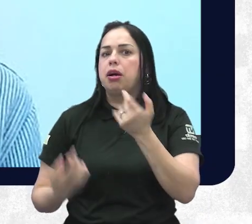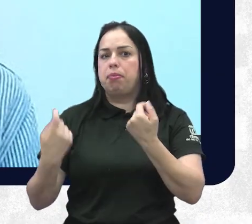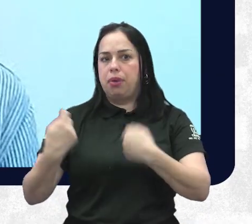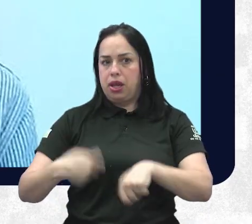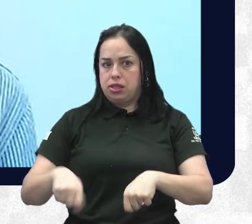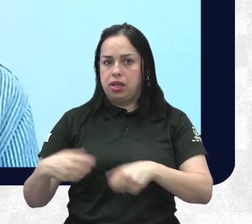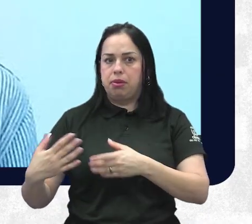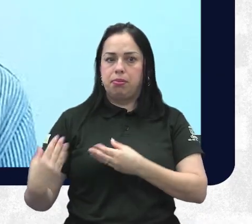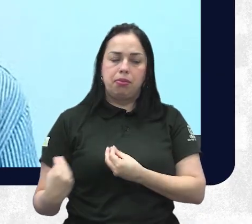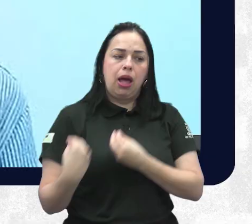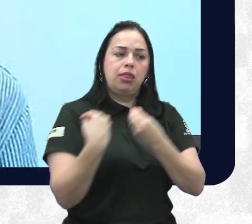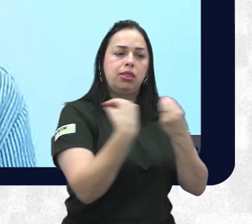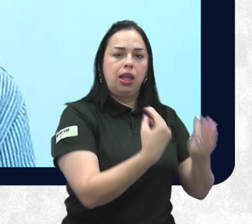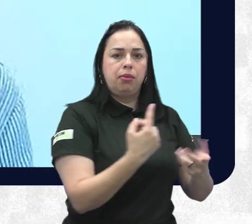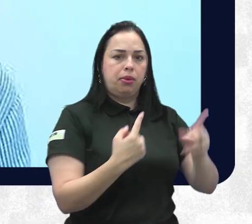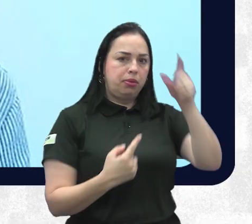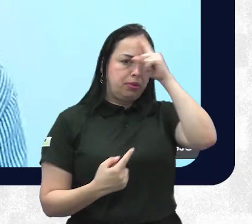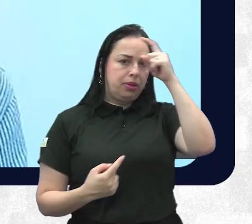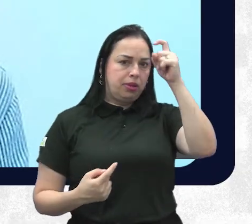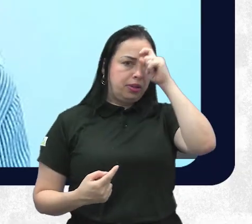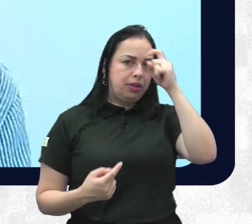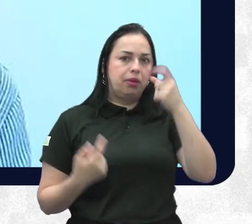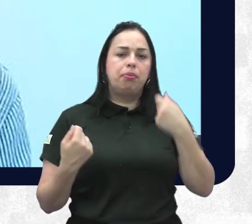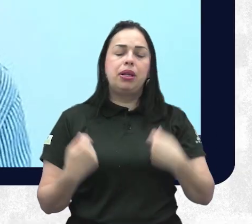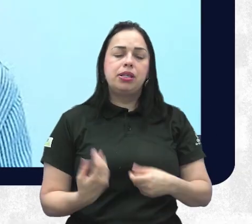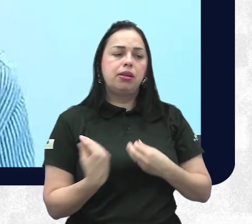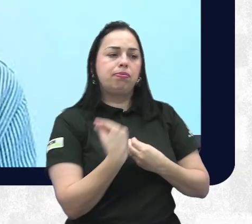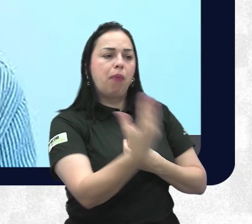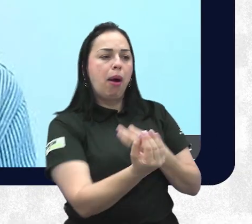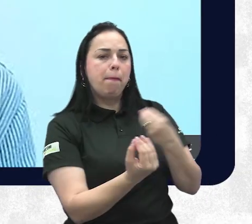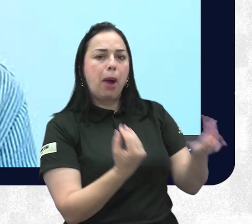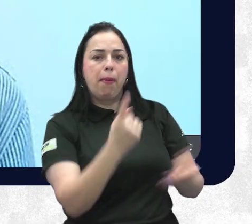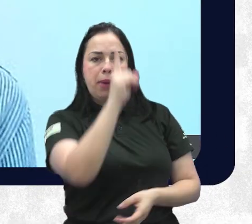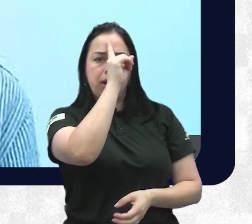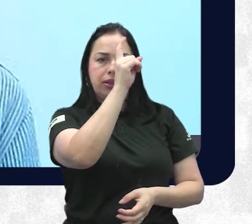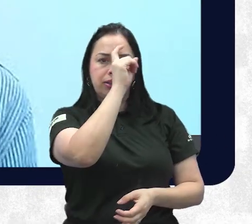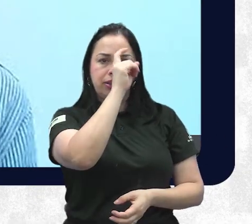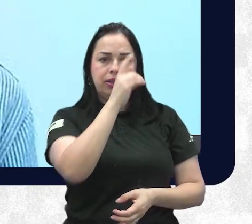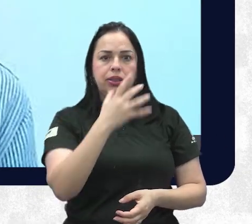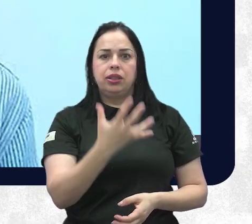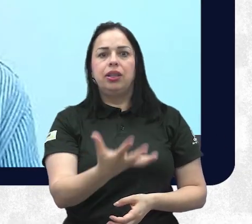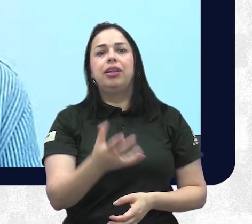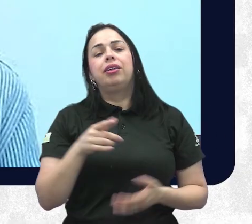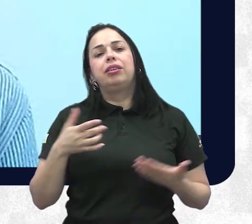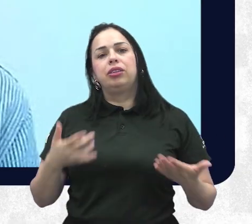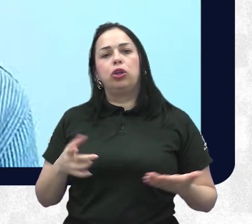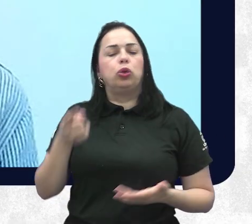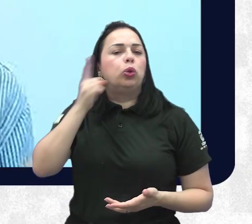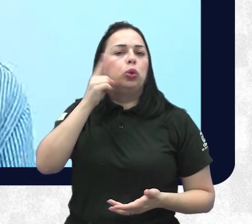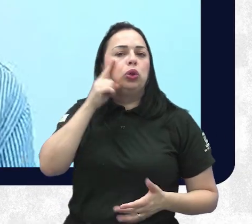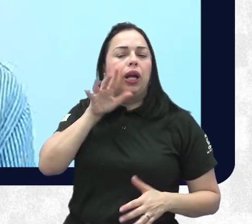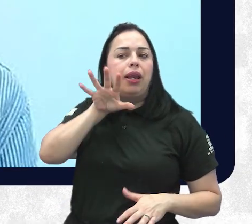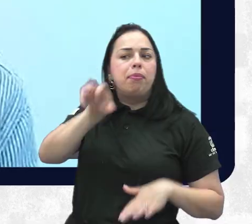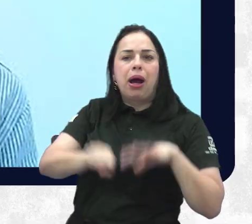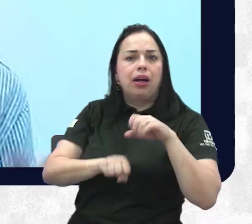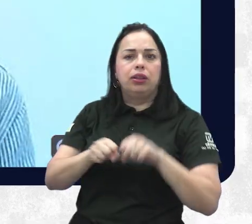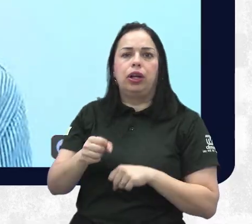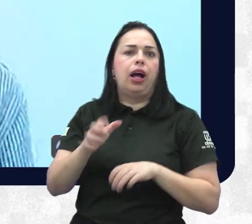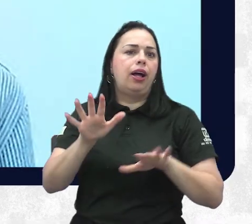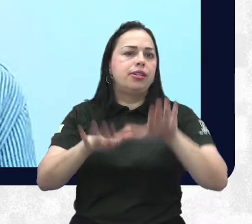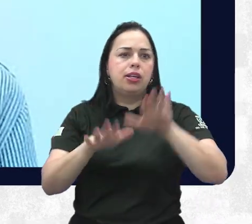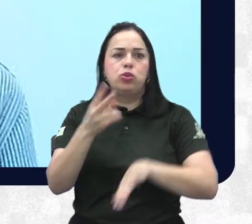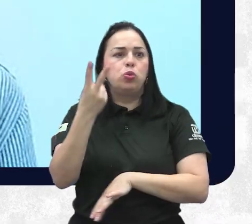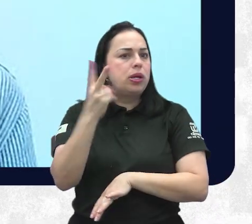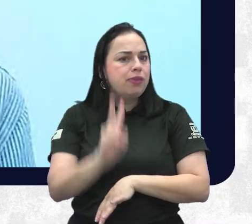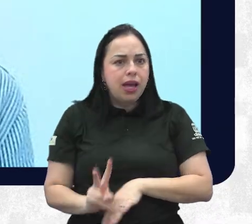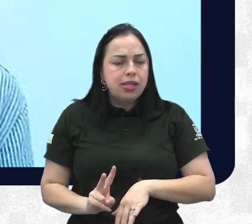para fazer a doação de sangue, porque todo dia a gente precisa abastecer os hospitais. E os hospitais vêm retirando diariamente,